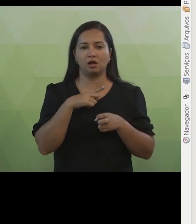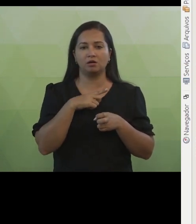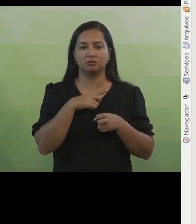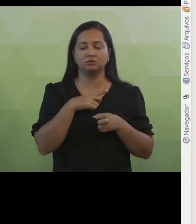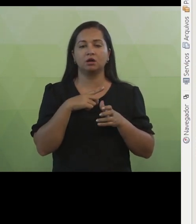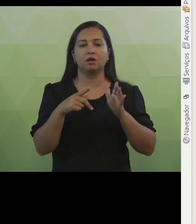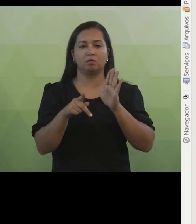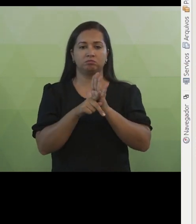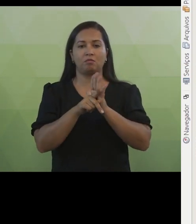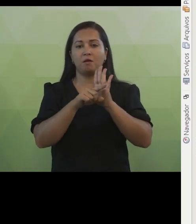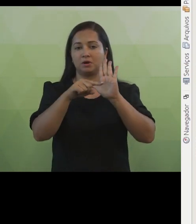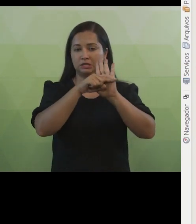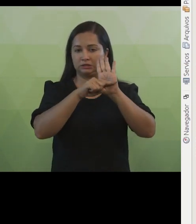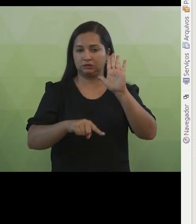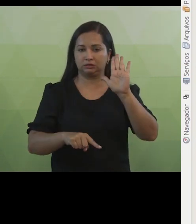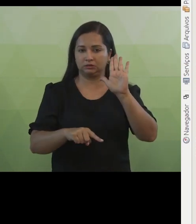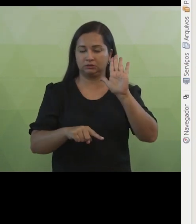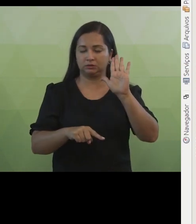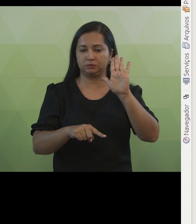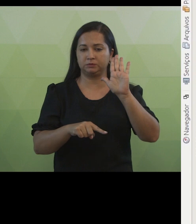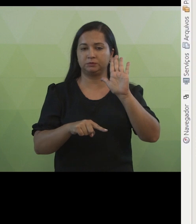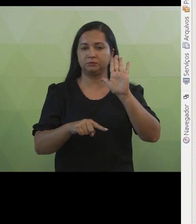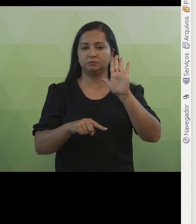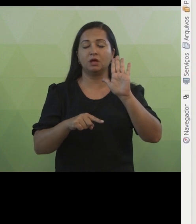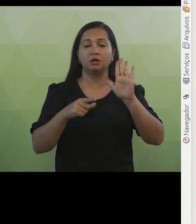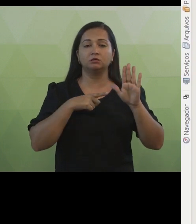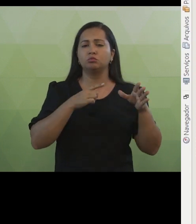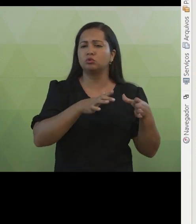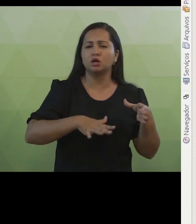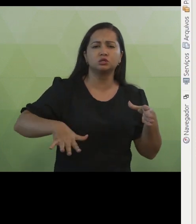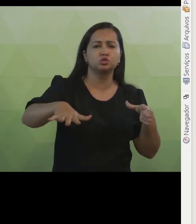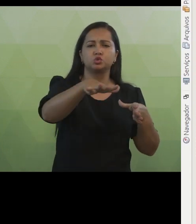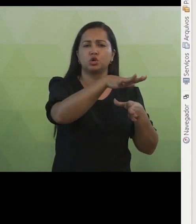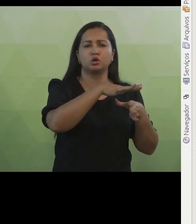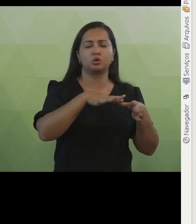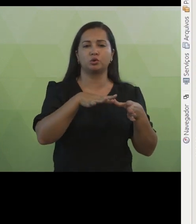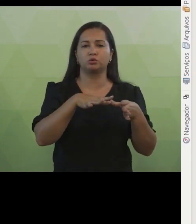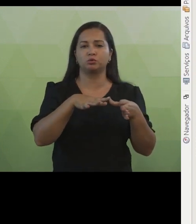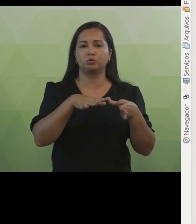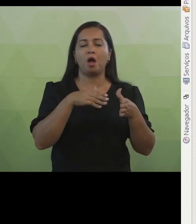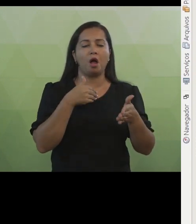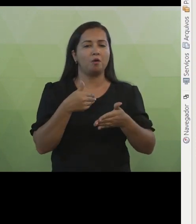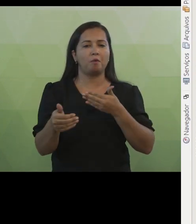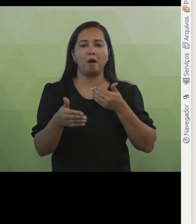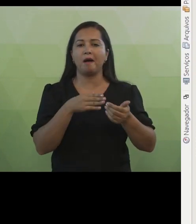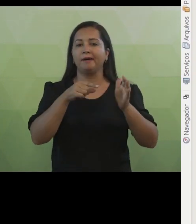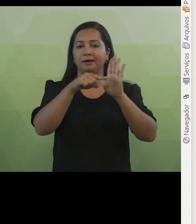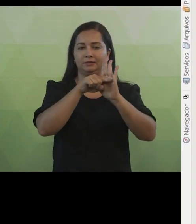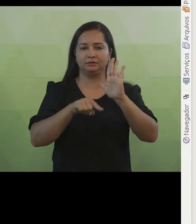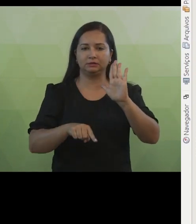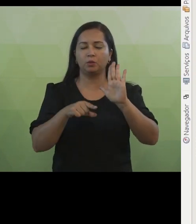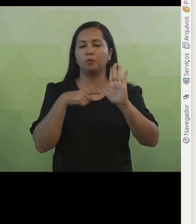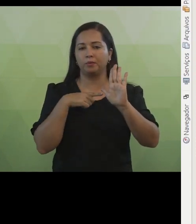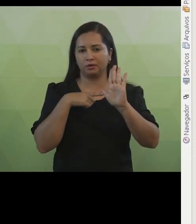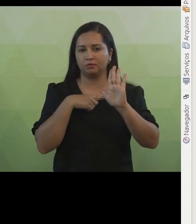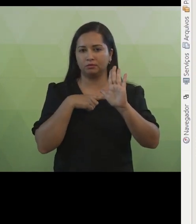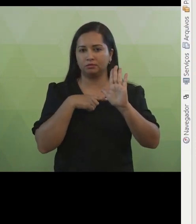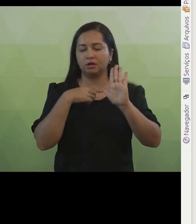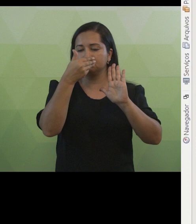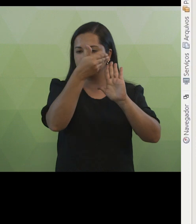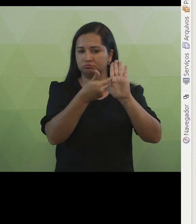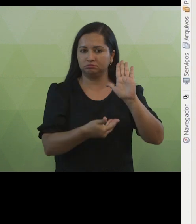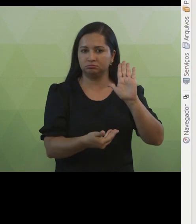objeto do tipo exception, então é um tratamento genérico. Qualquer exceção que ocorrer nesse bloco de instrução, ele vai